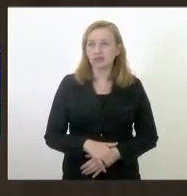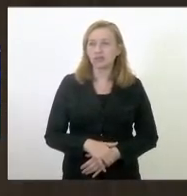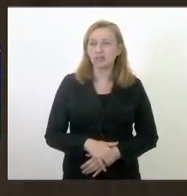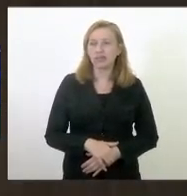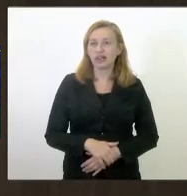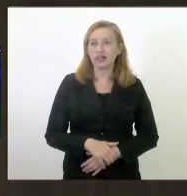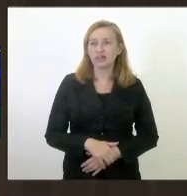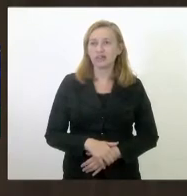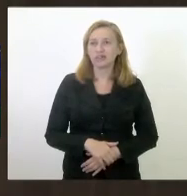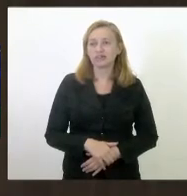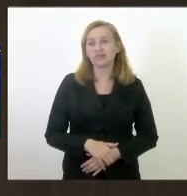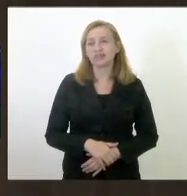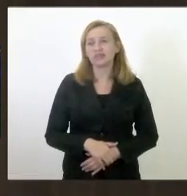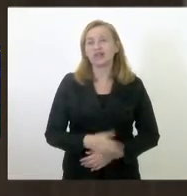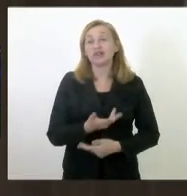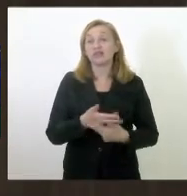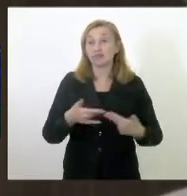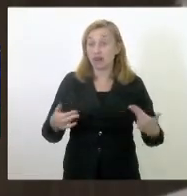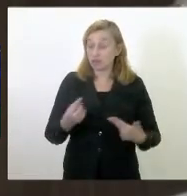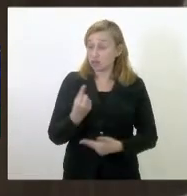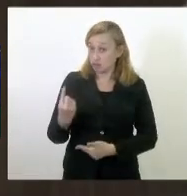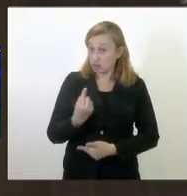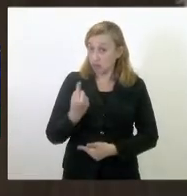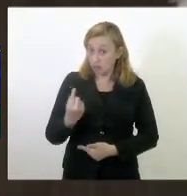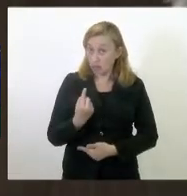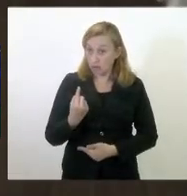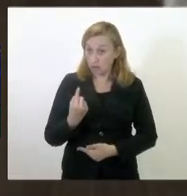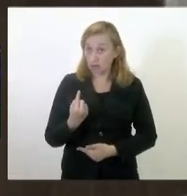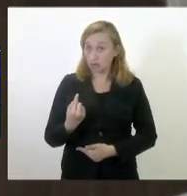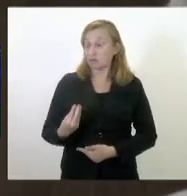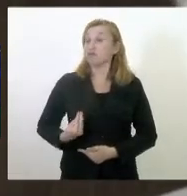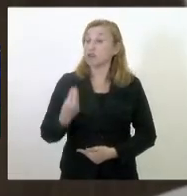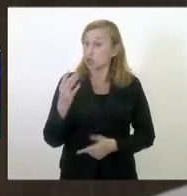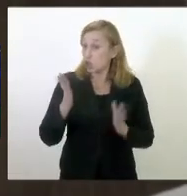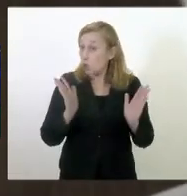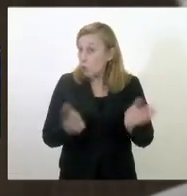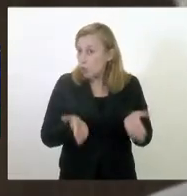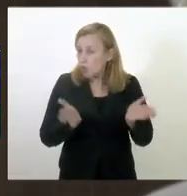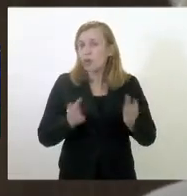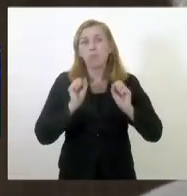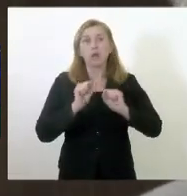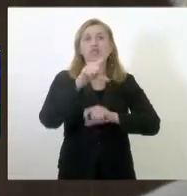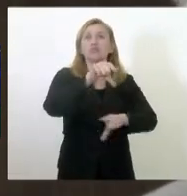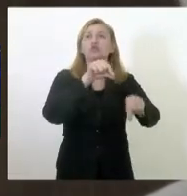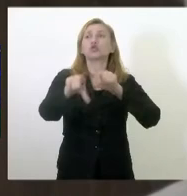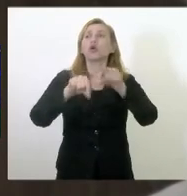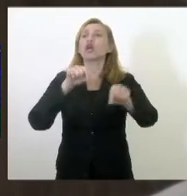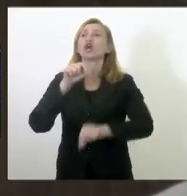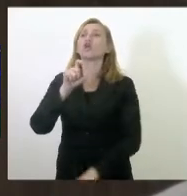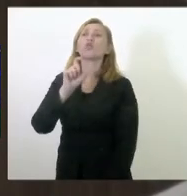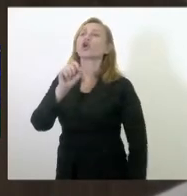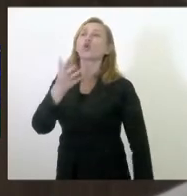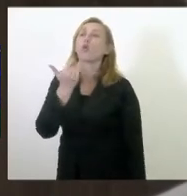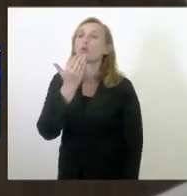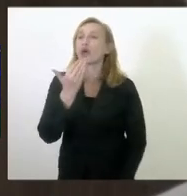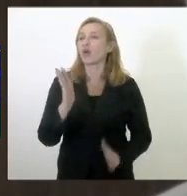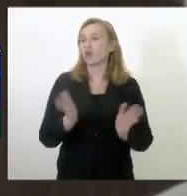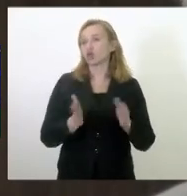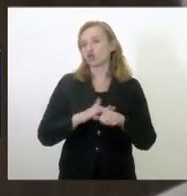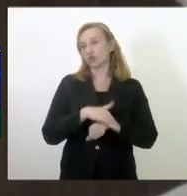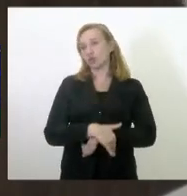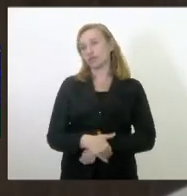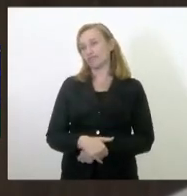Porque muitos de nós que estamos aqui hoje podemos escolher o que vamos comer hoje à noite. Márcio